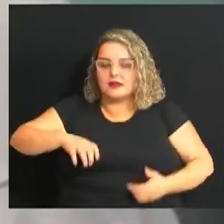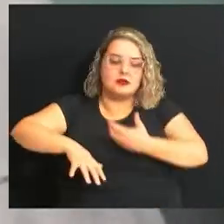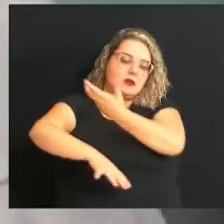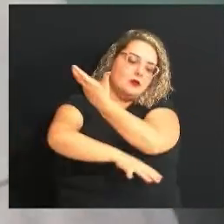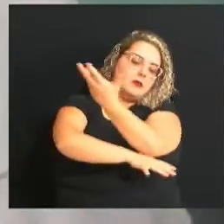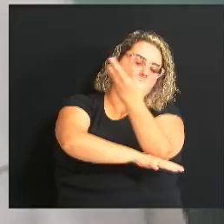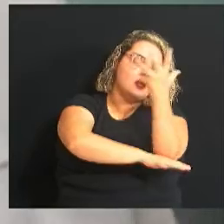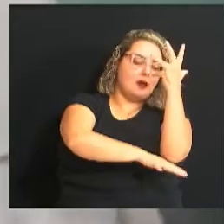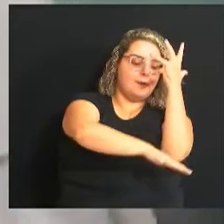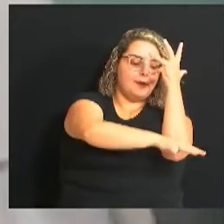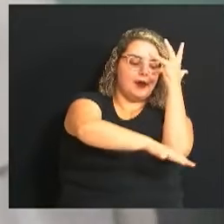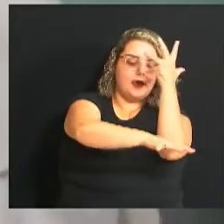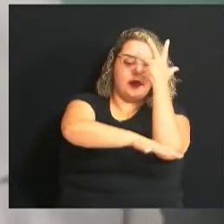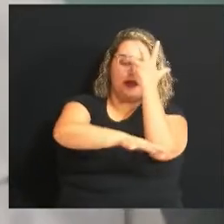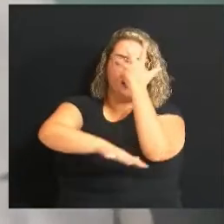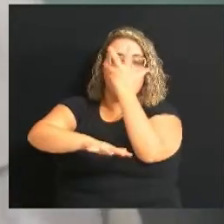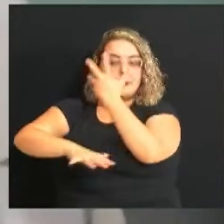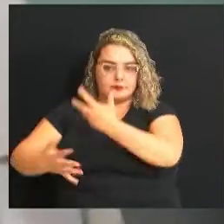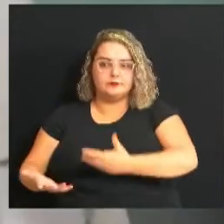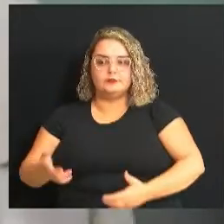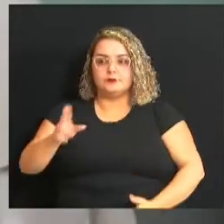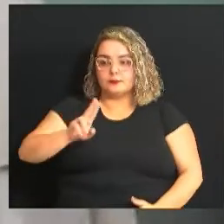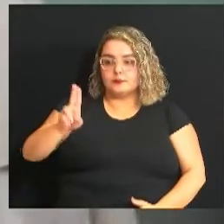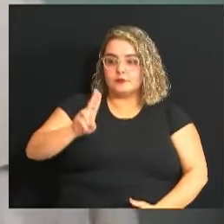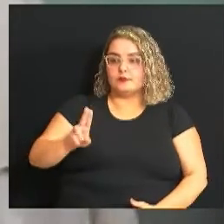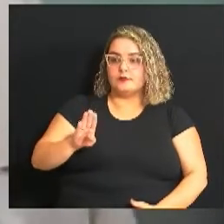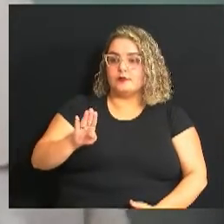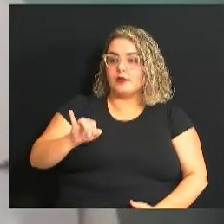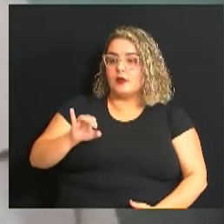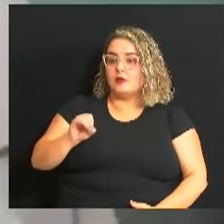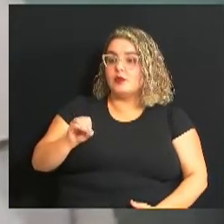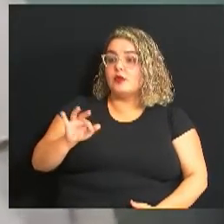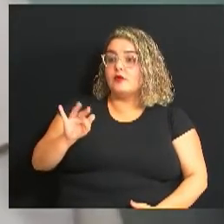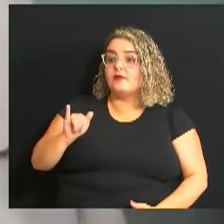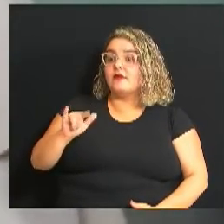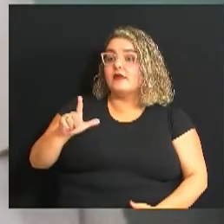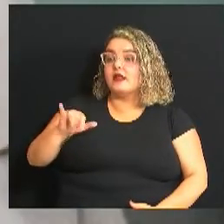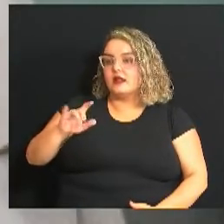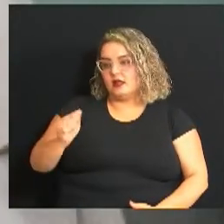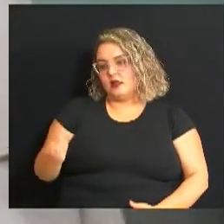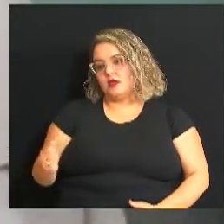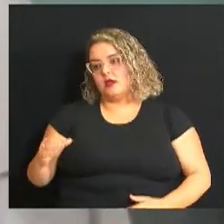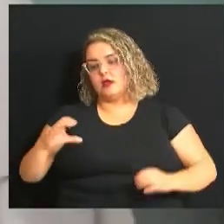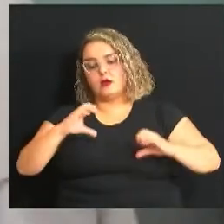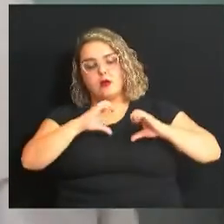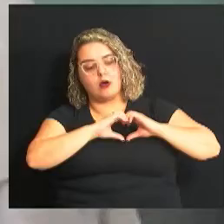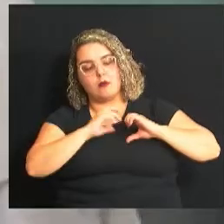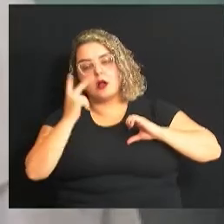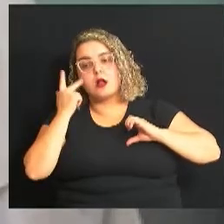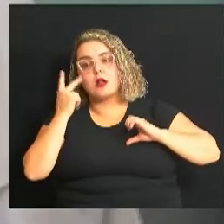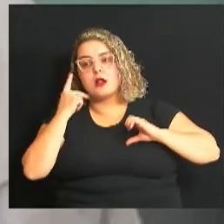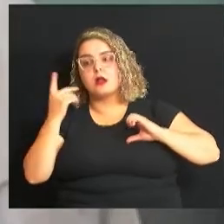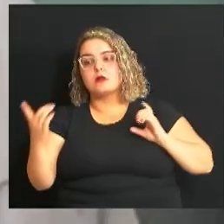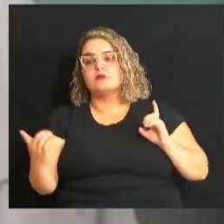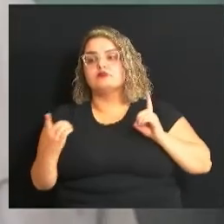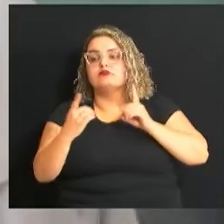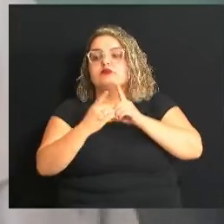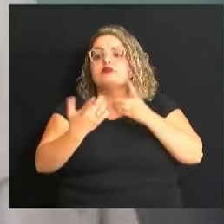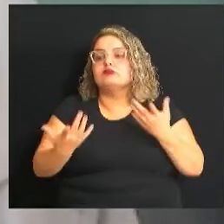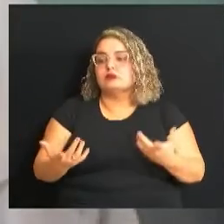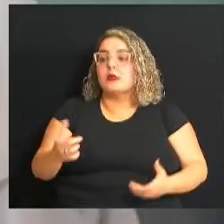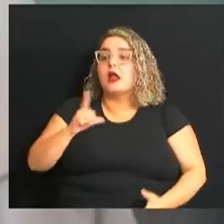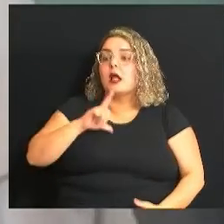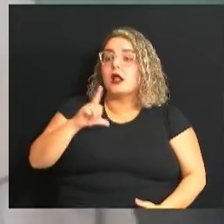que a gente sempre tem usado também, que se chama biofilia, que é o amor natural das pessoas, a proximidade natural que as pessoas têm